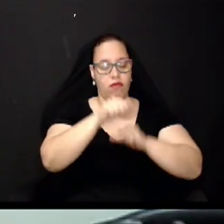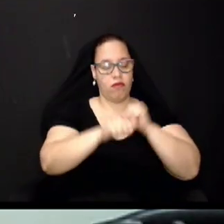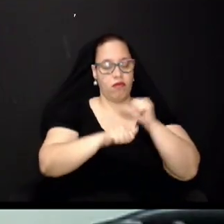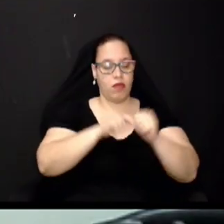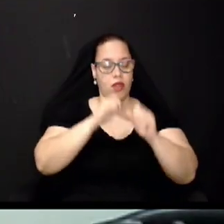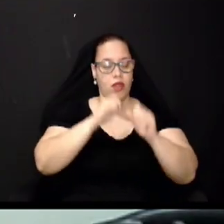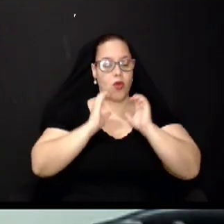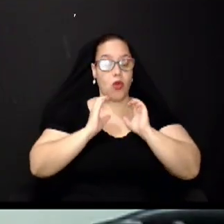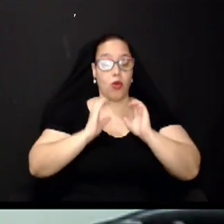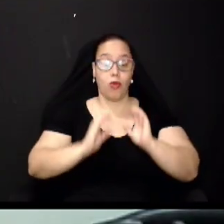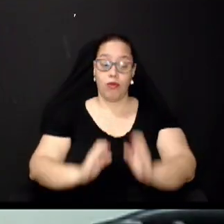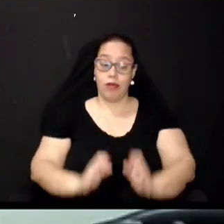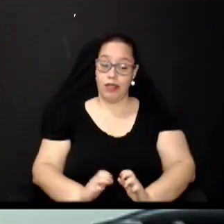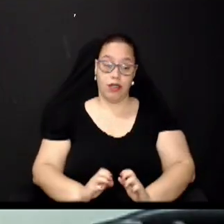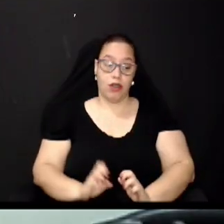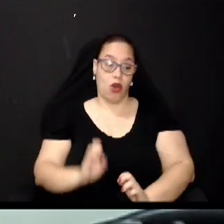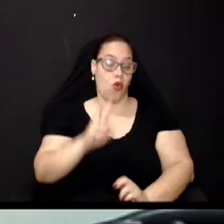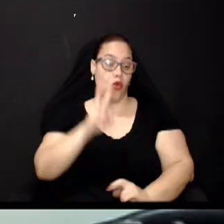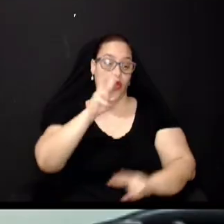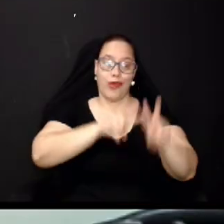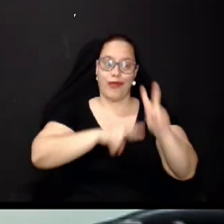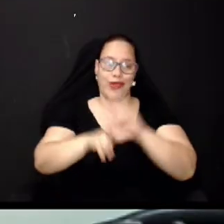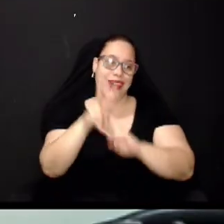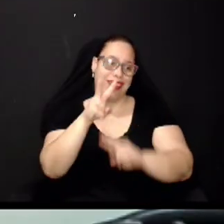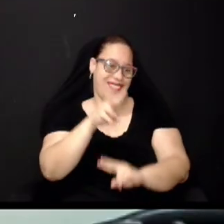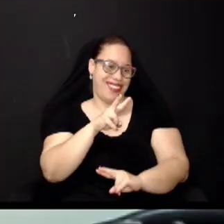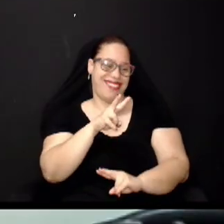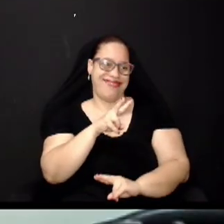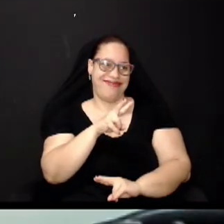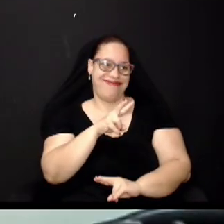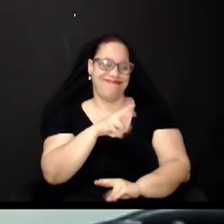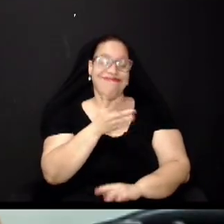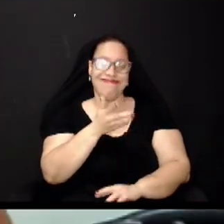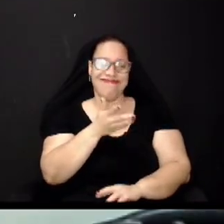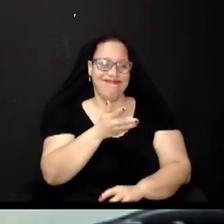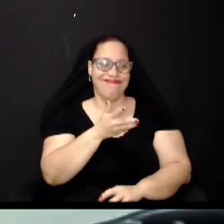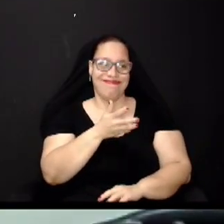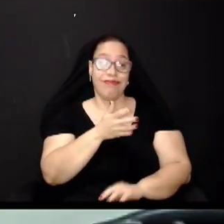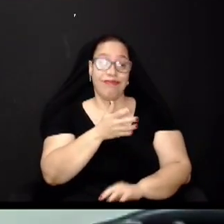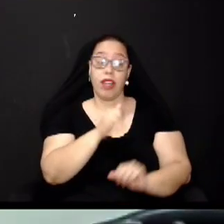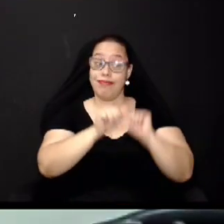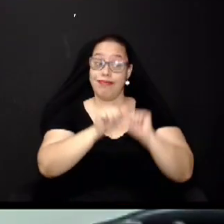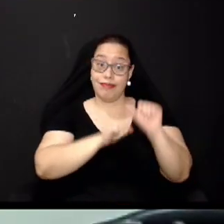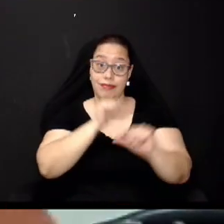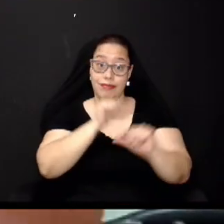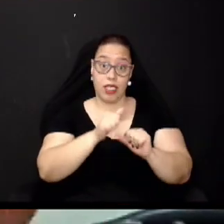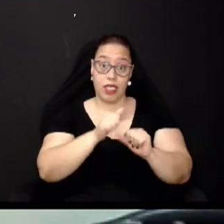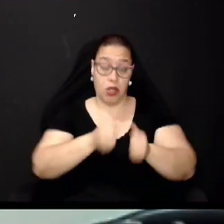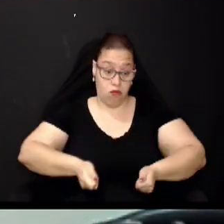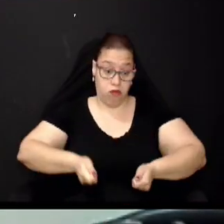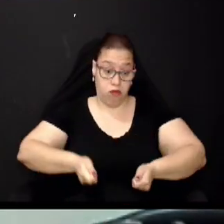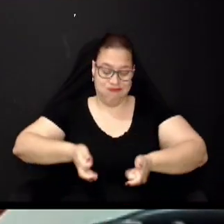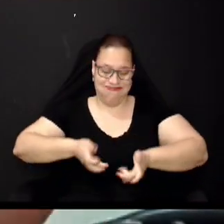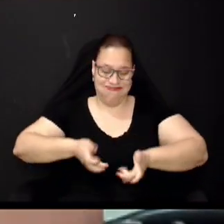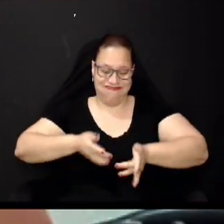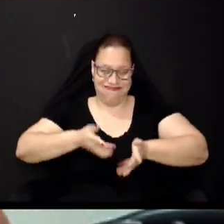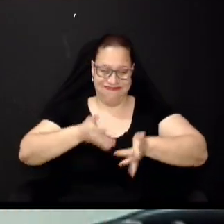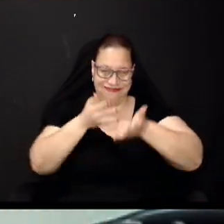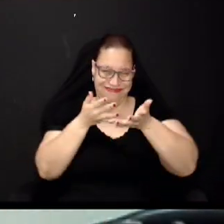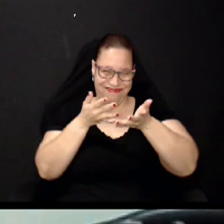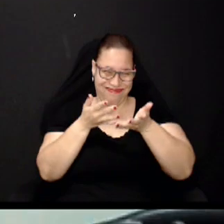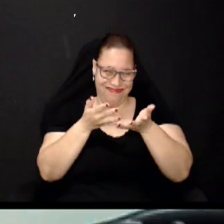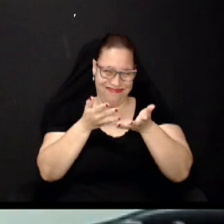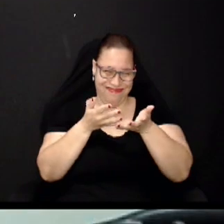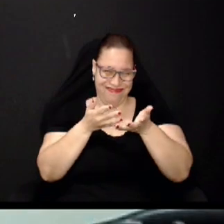comportamentais, porque mudanças comportamentais são mudanças, né, fora, que é, né,